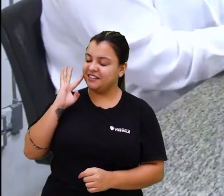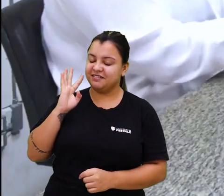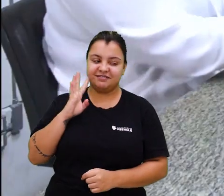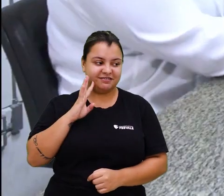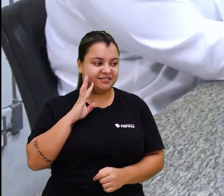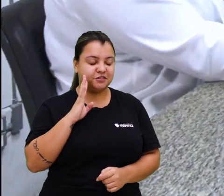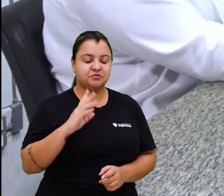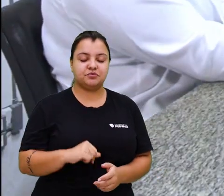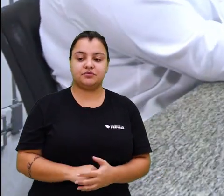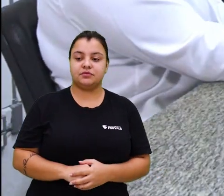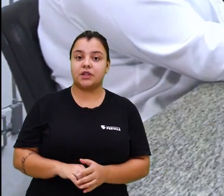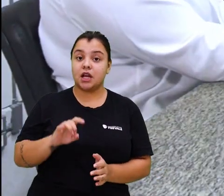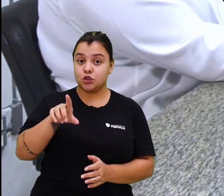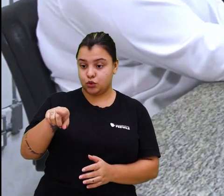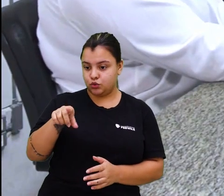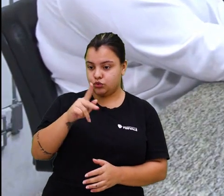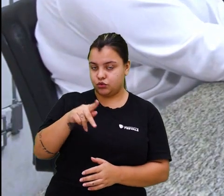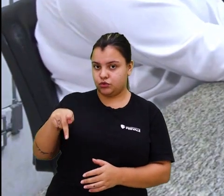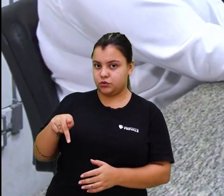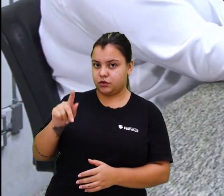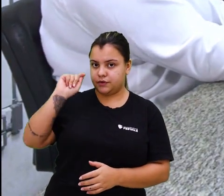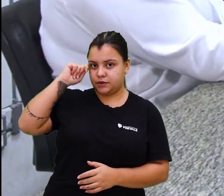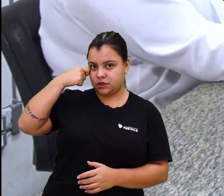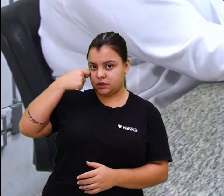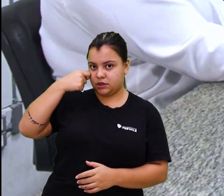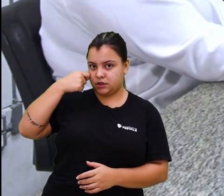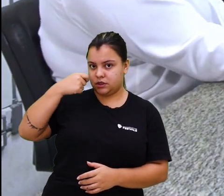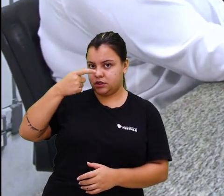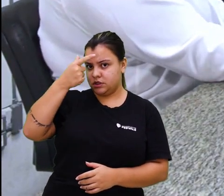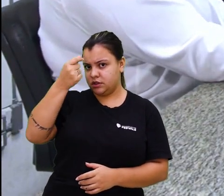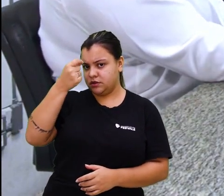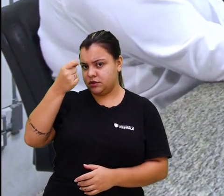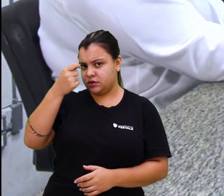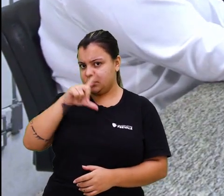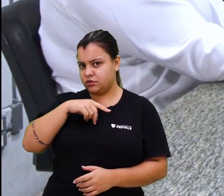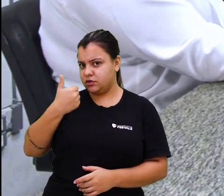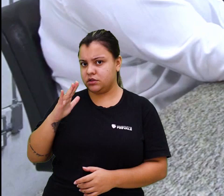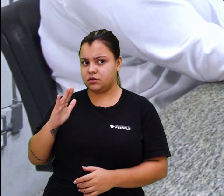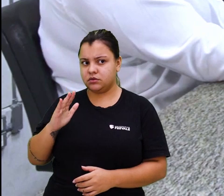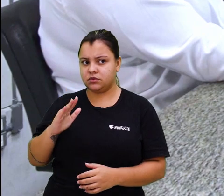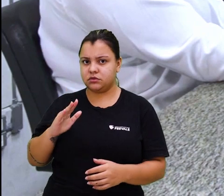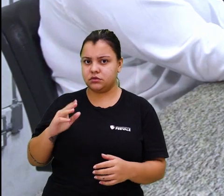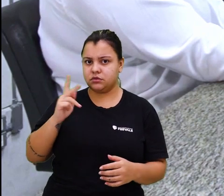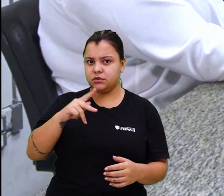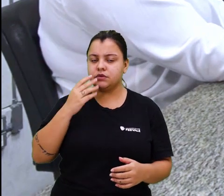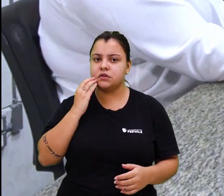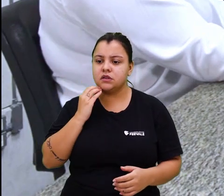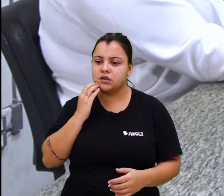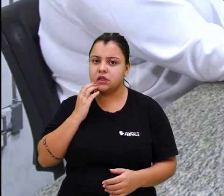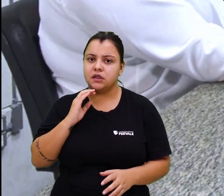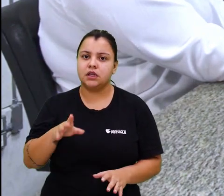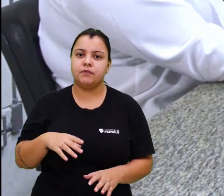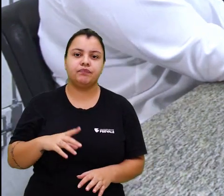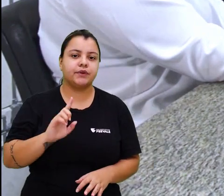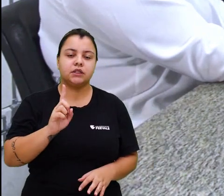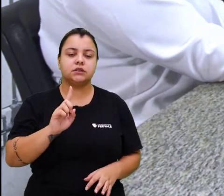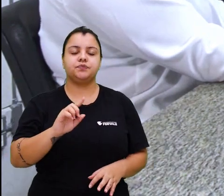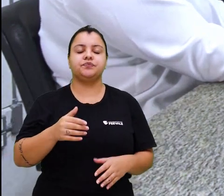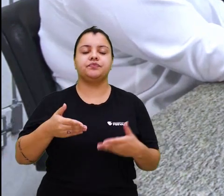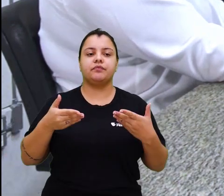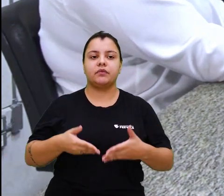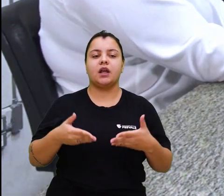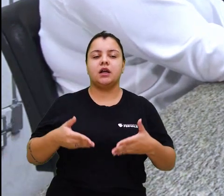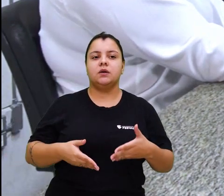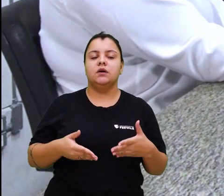bacana E é só tu de Prof negra na Instituição ou tem ouos professores não atualmente